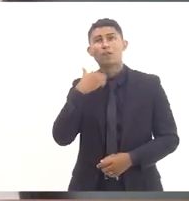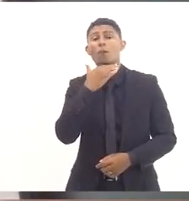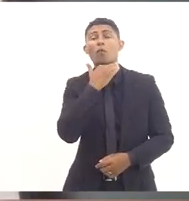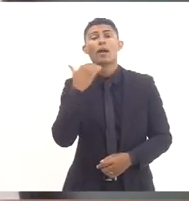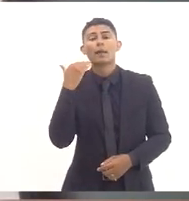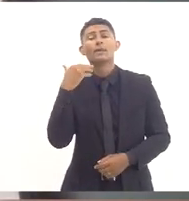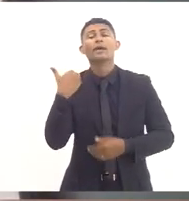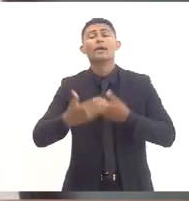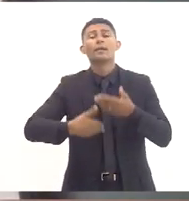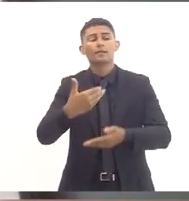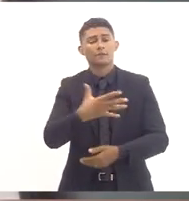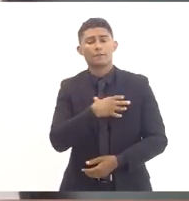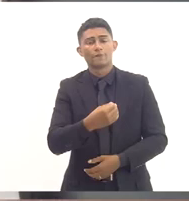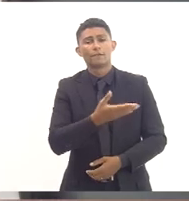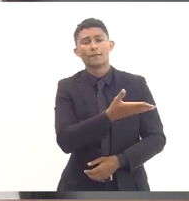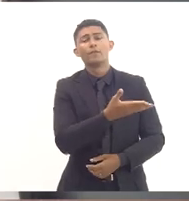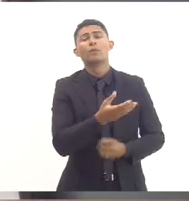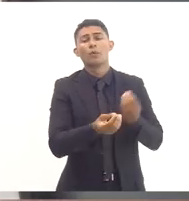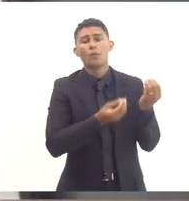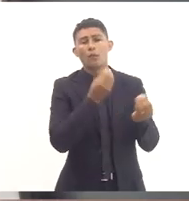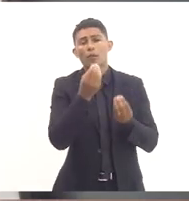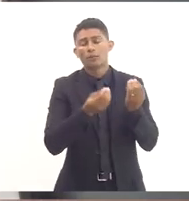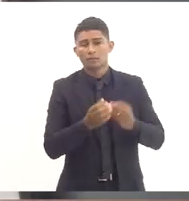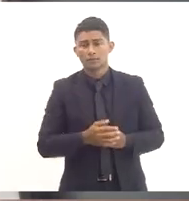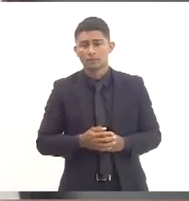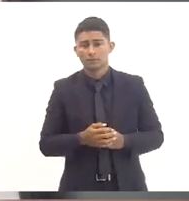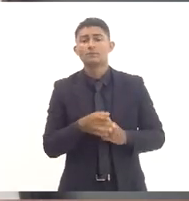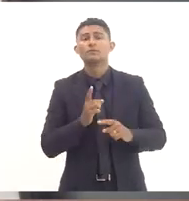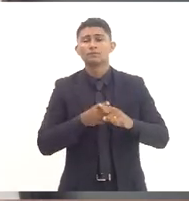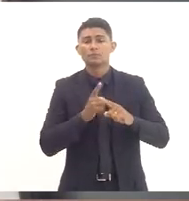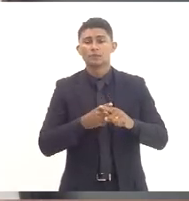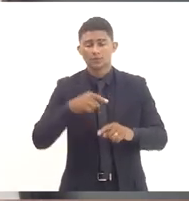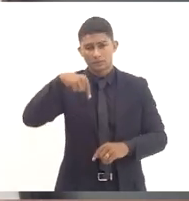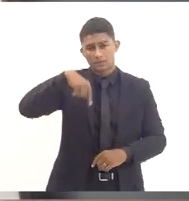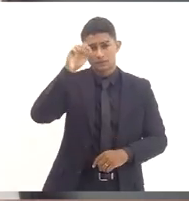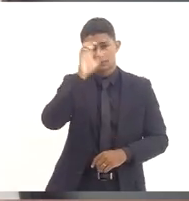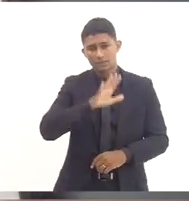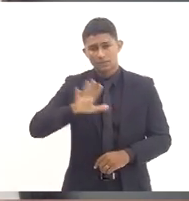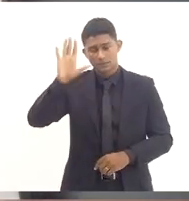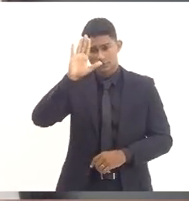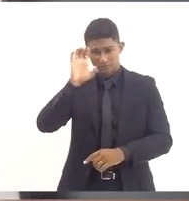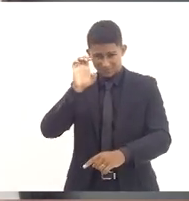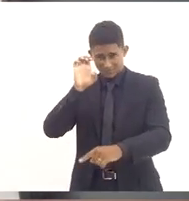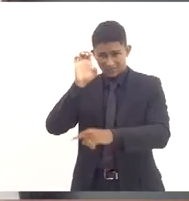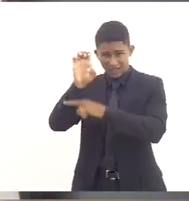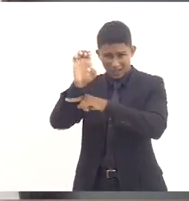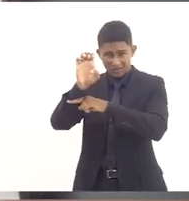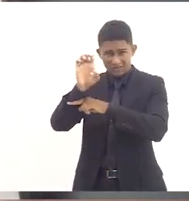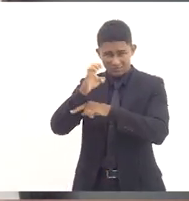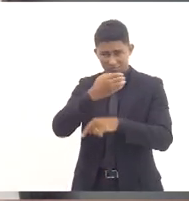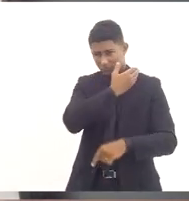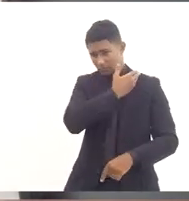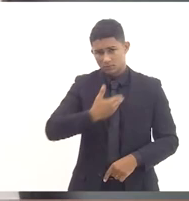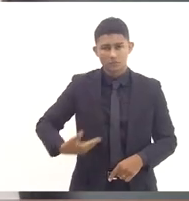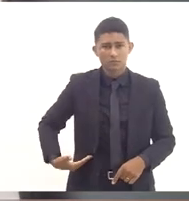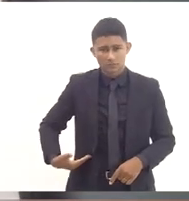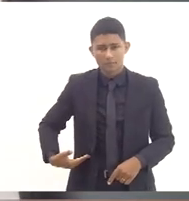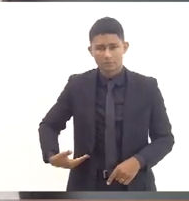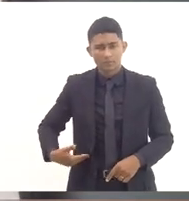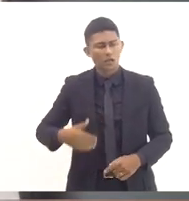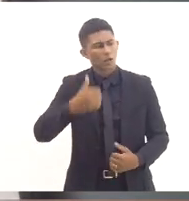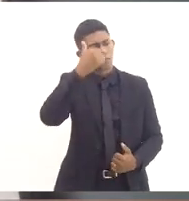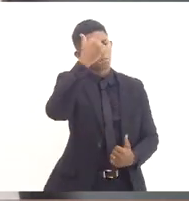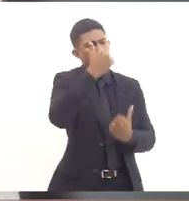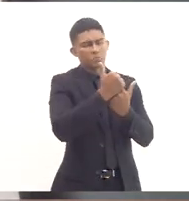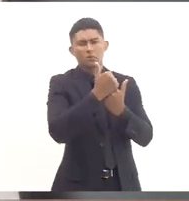aí o que que vai ser do meu filho né Porque infelizmente nós não Vivemos num país onde o estado onde o poder público tem de uns